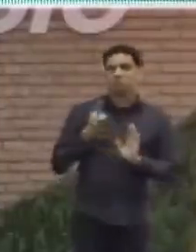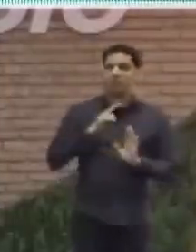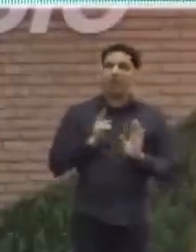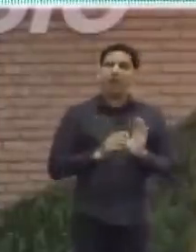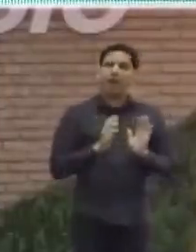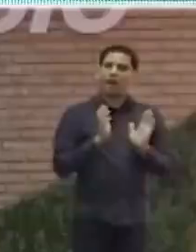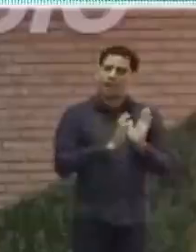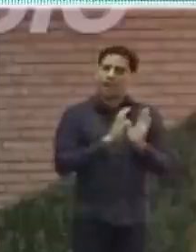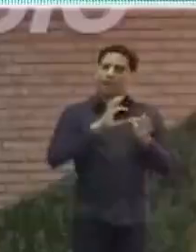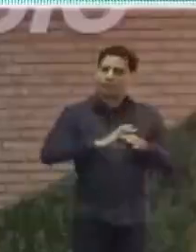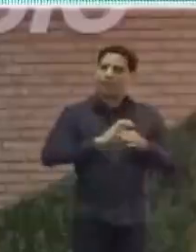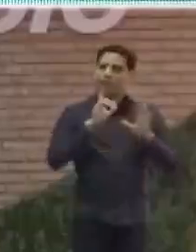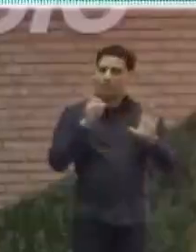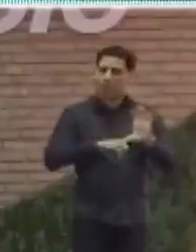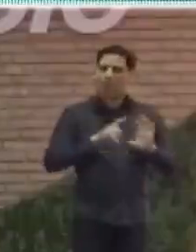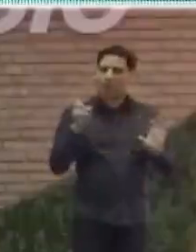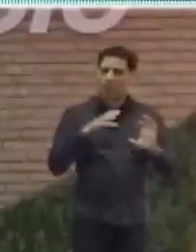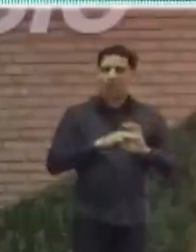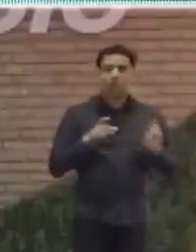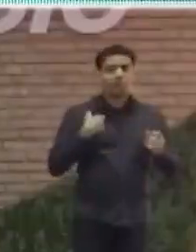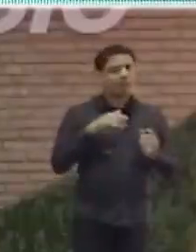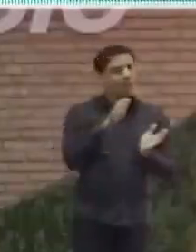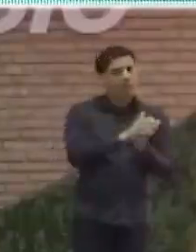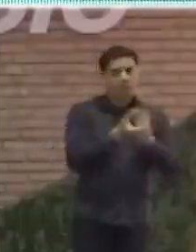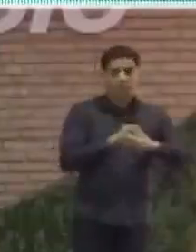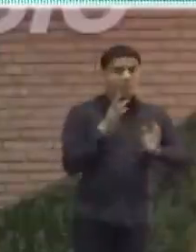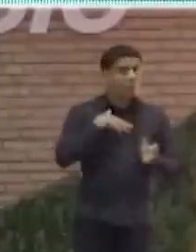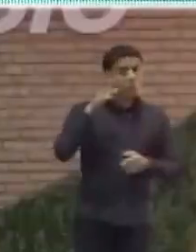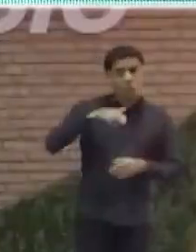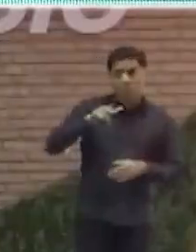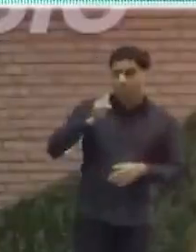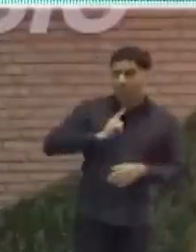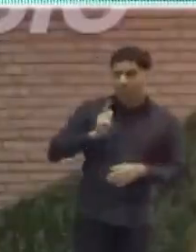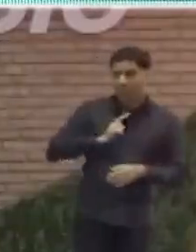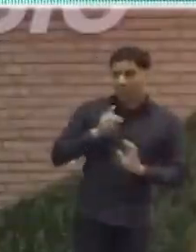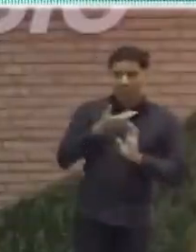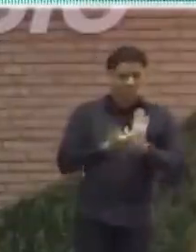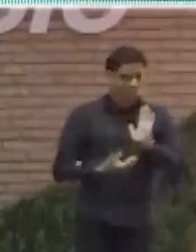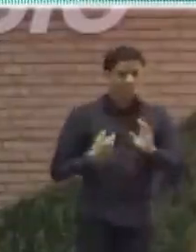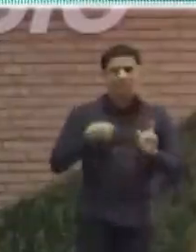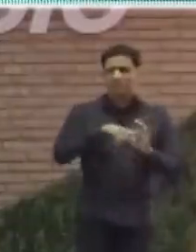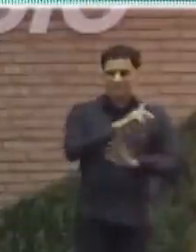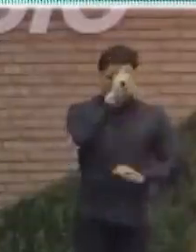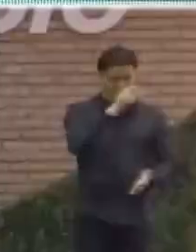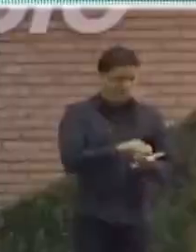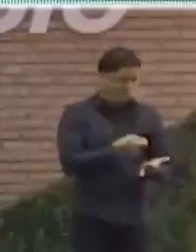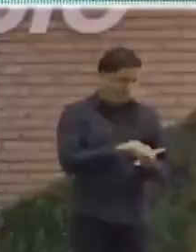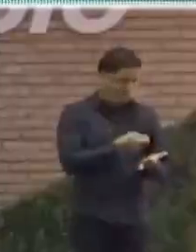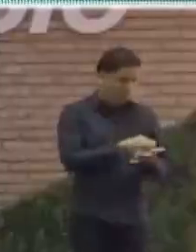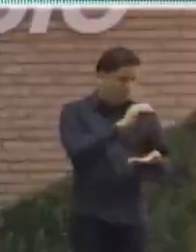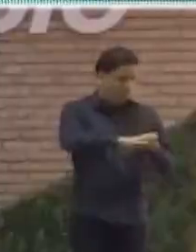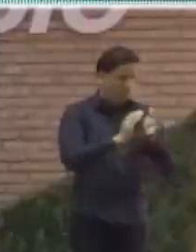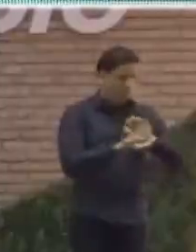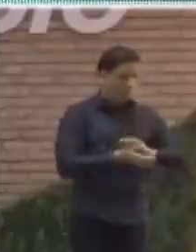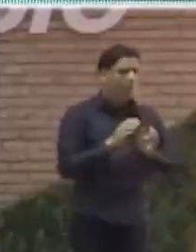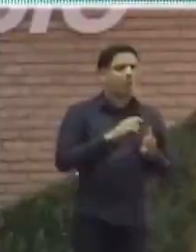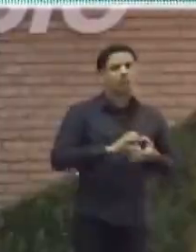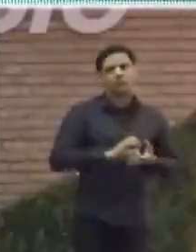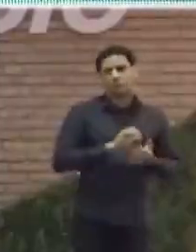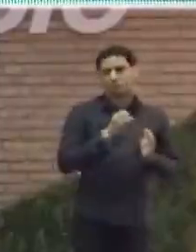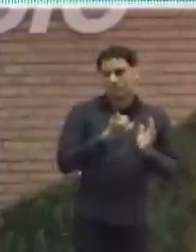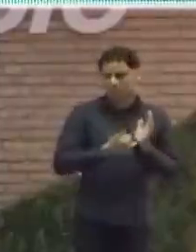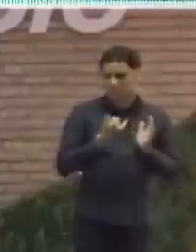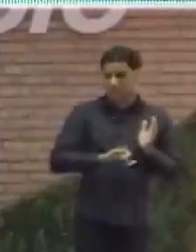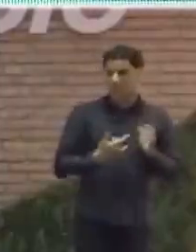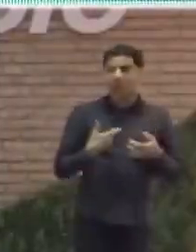Brasil nunca teve uma reforma tributária com regime democrático, sempre com regime autoritários. Percebi que aqui